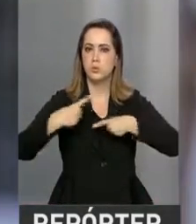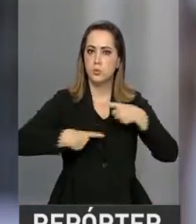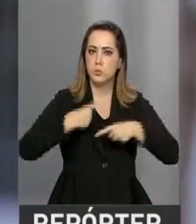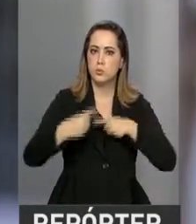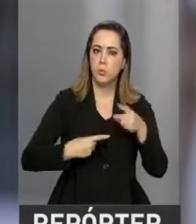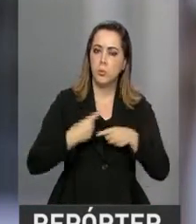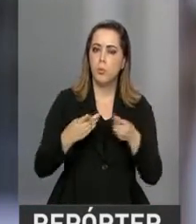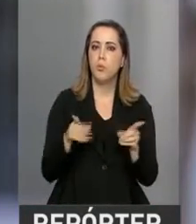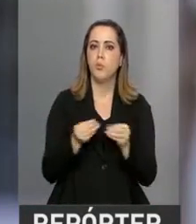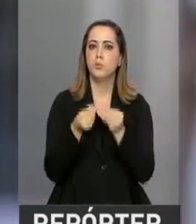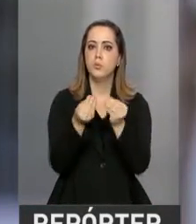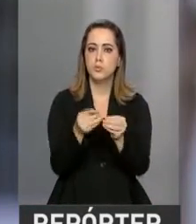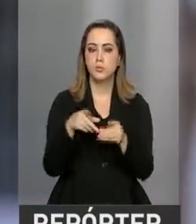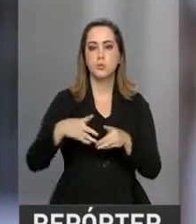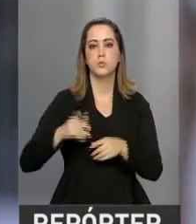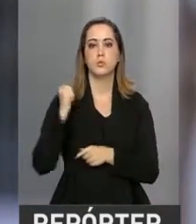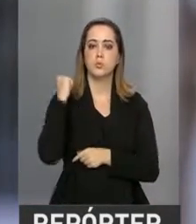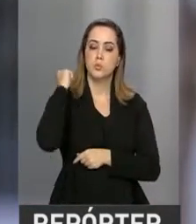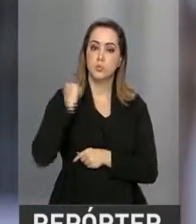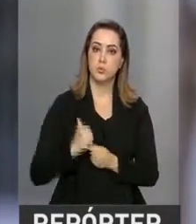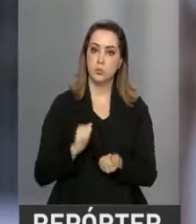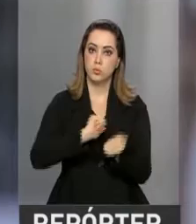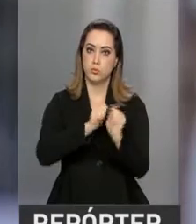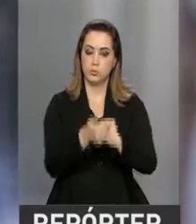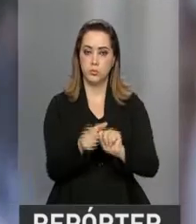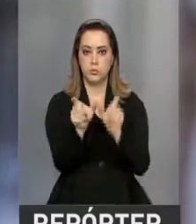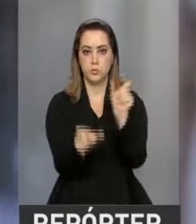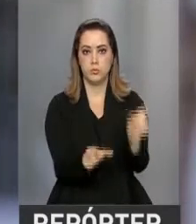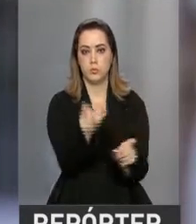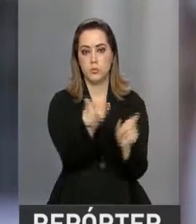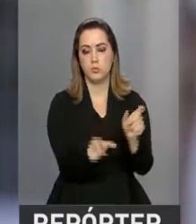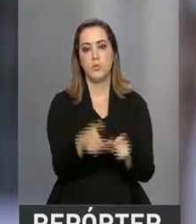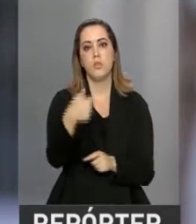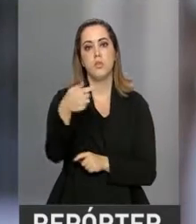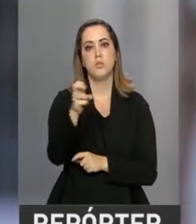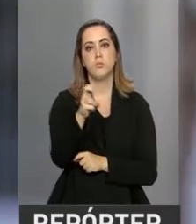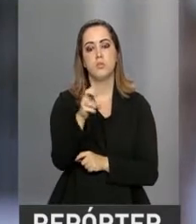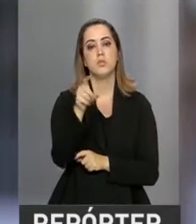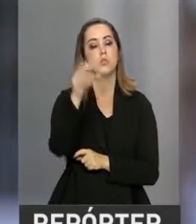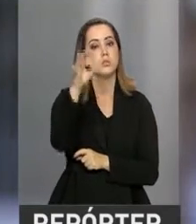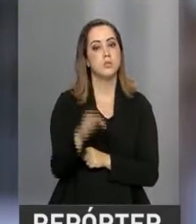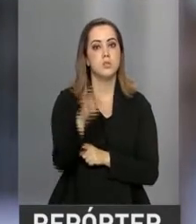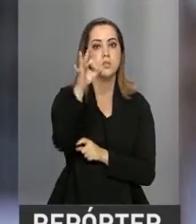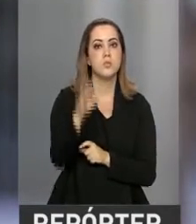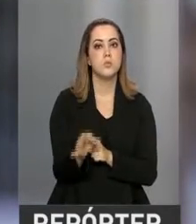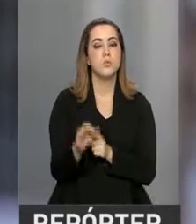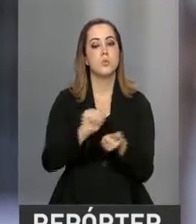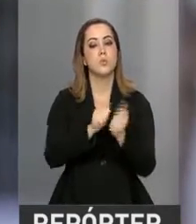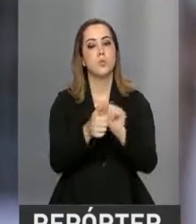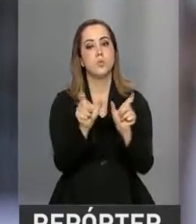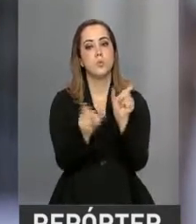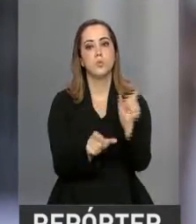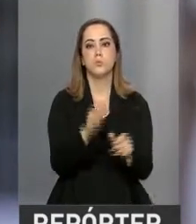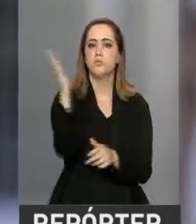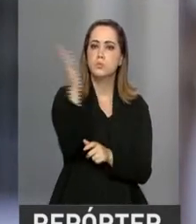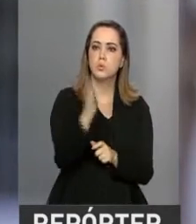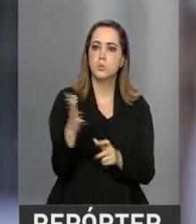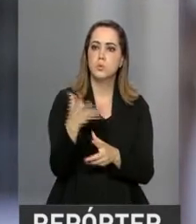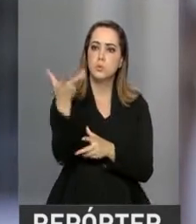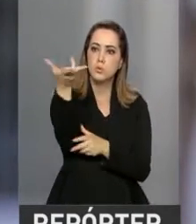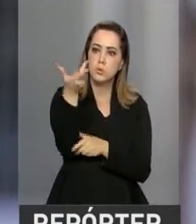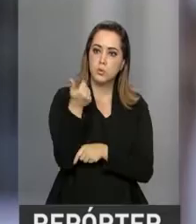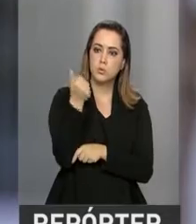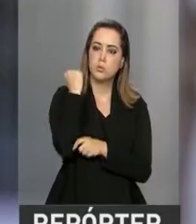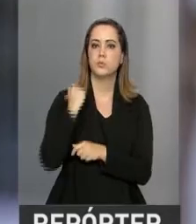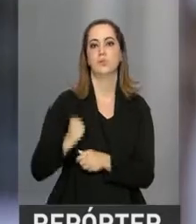de 75% da delegação brasileira, formada por 465 atletas, recebe o